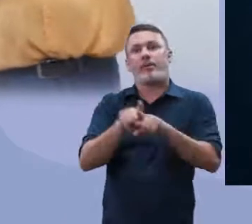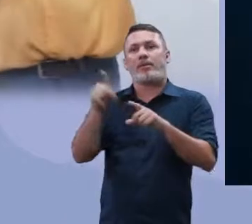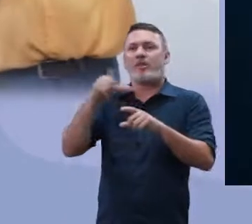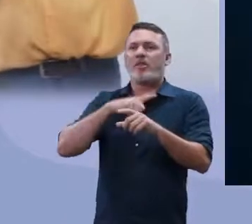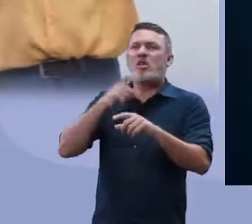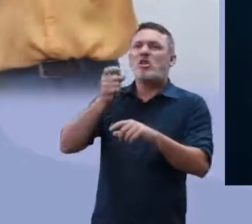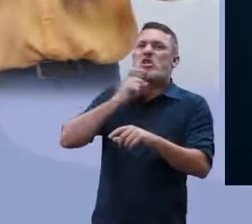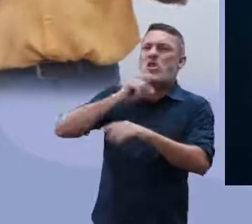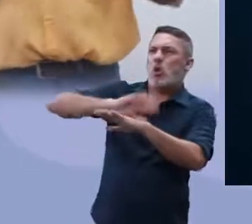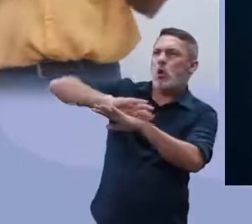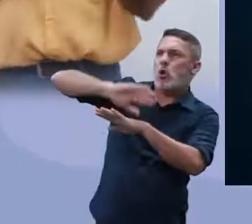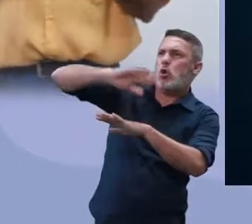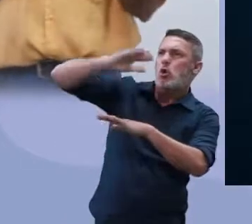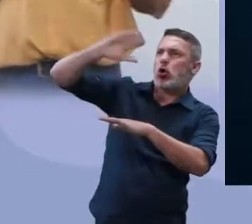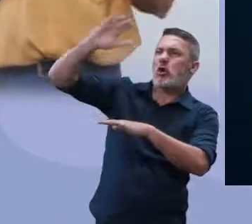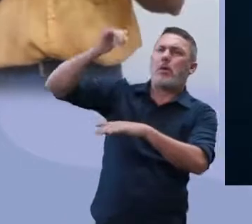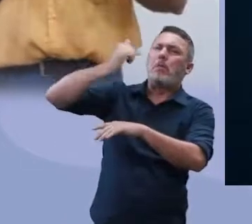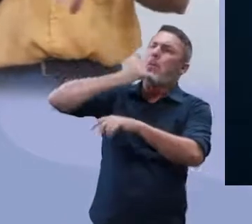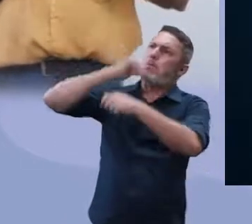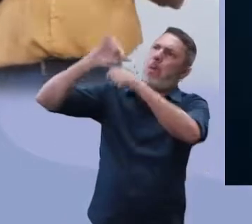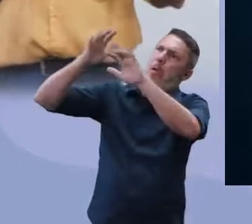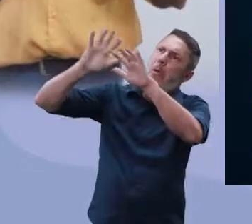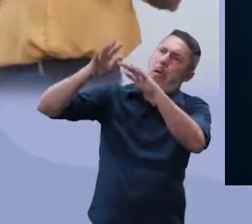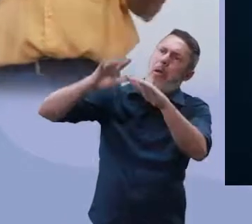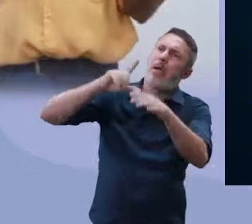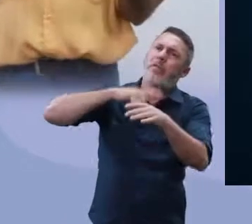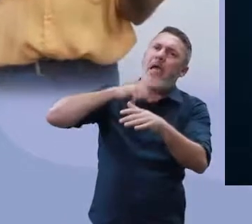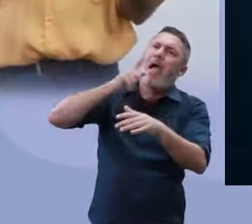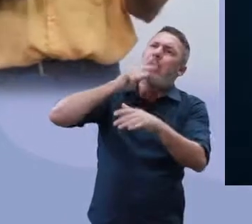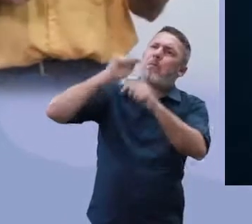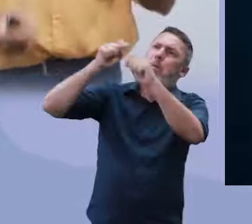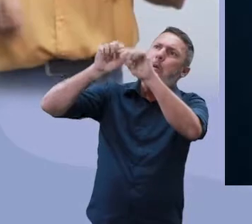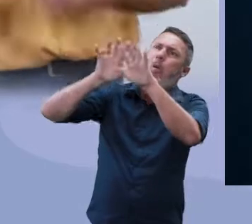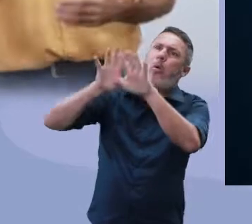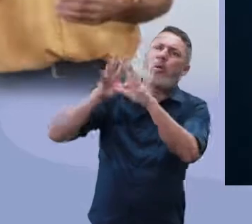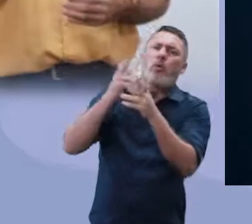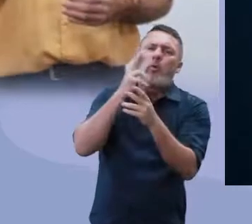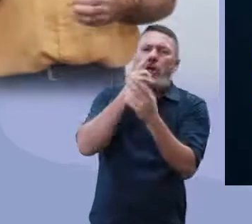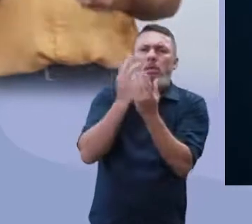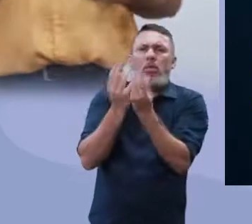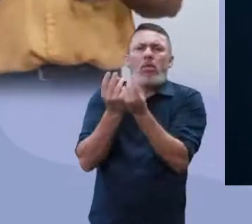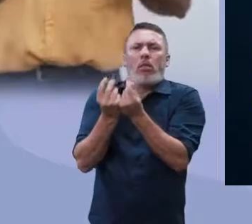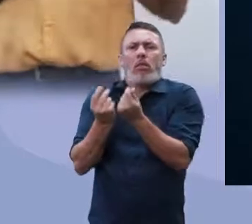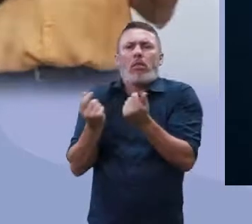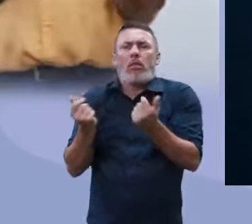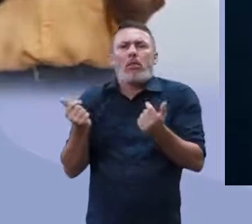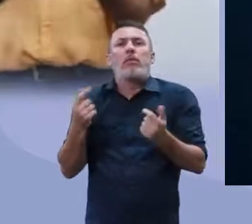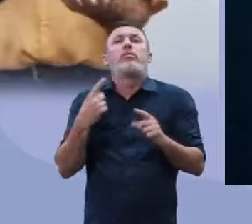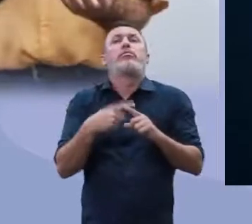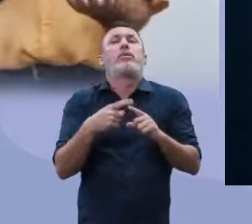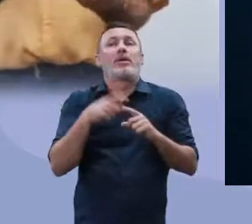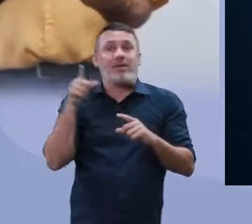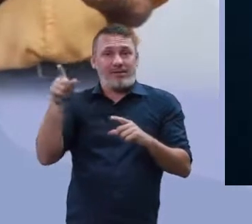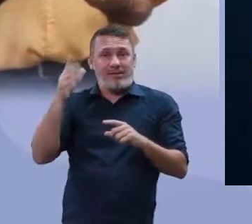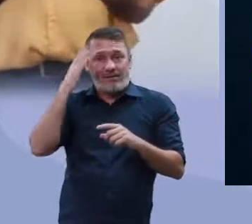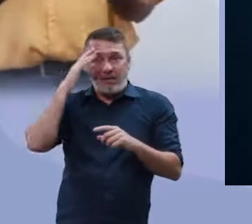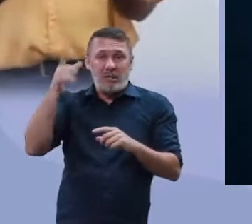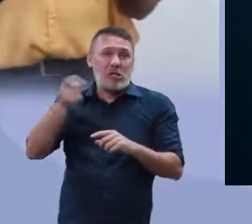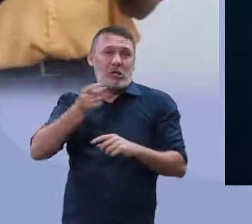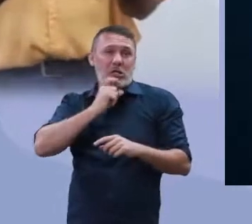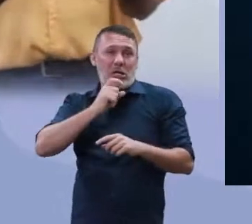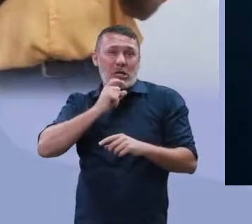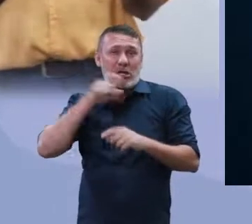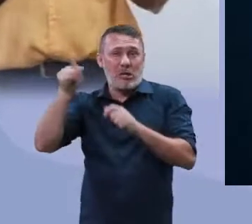das geleiras acentua os problemas relacionados às grandes tempestades, uma vez que você, ao lançar água de geleira no